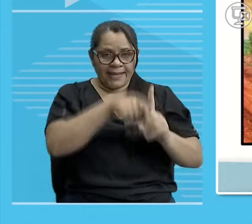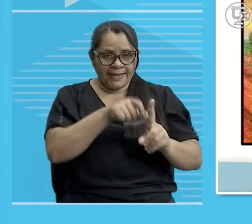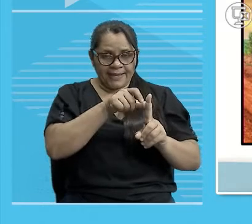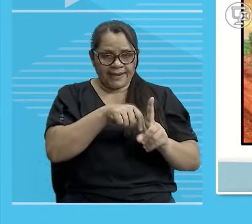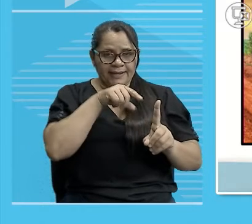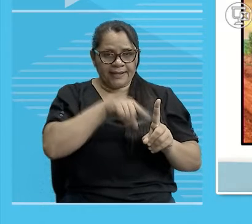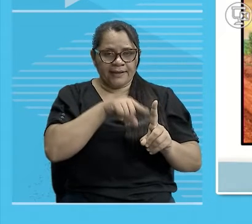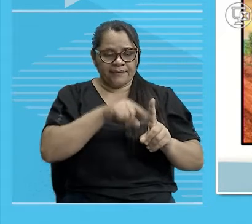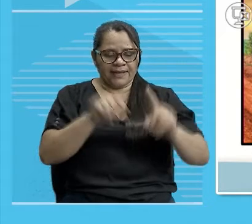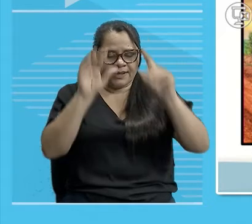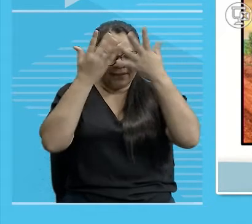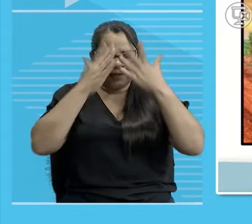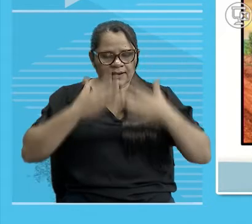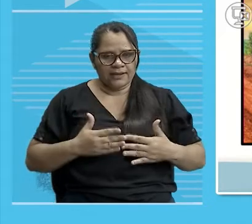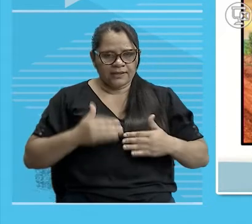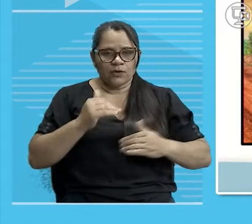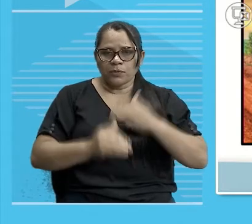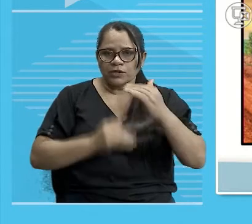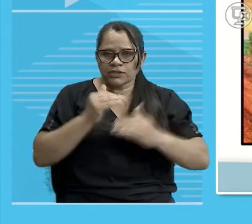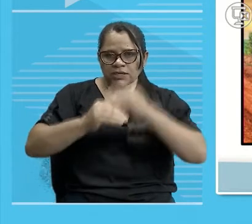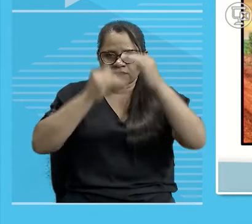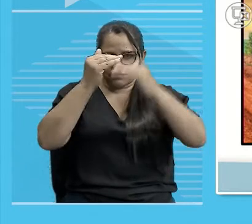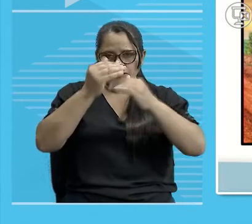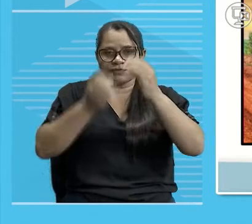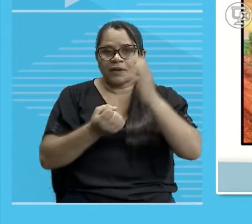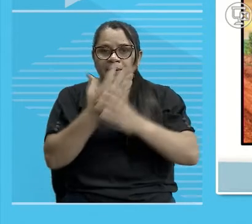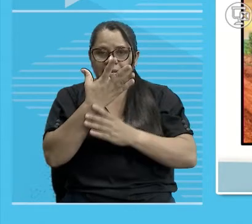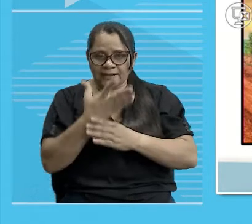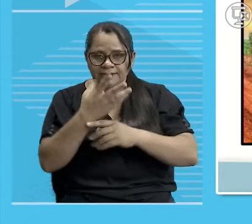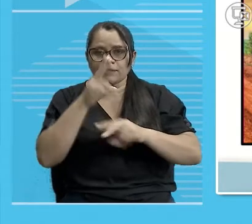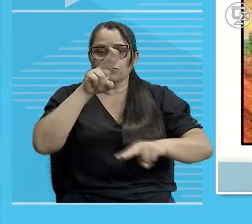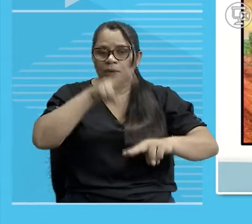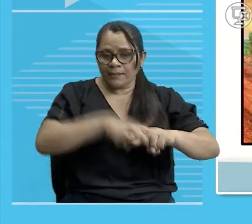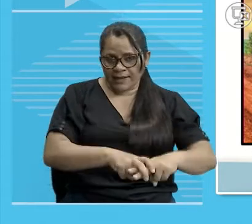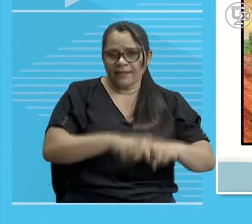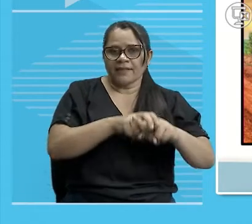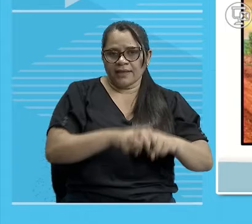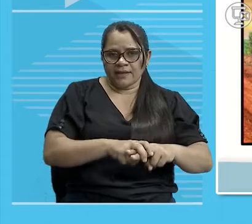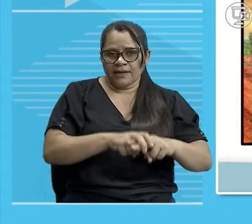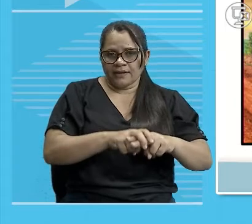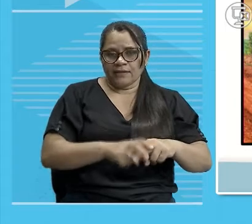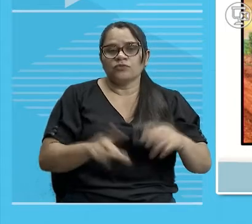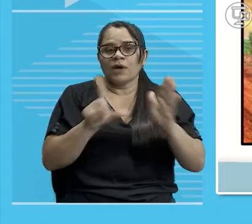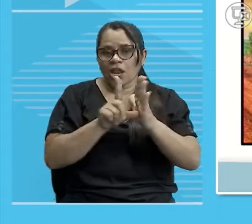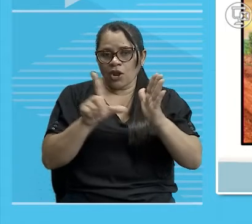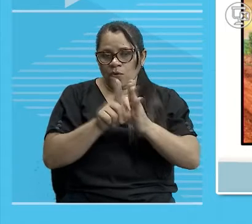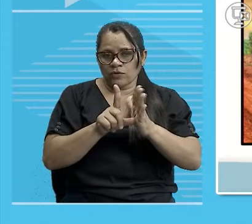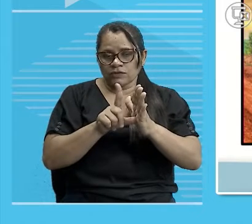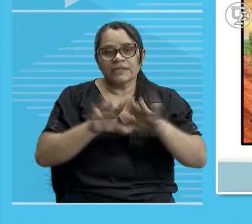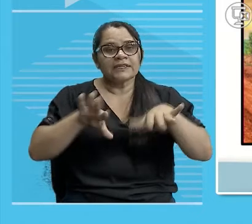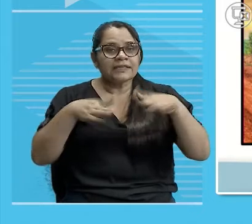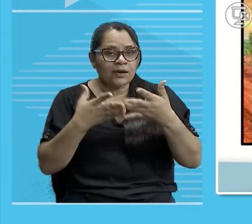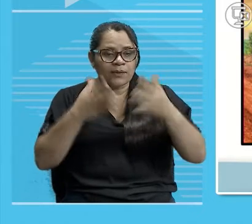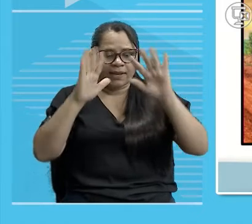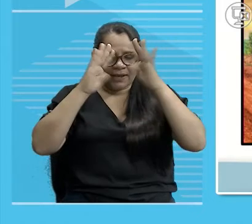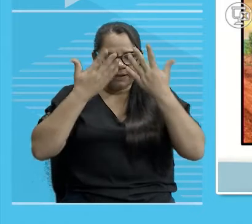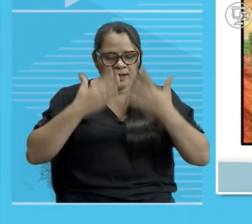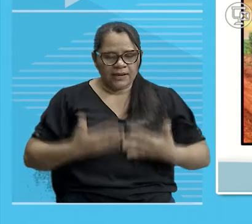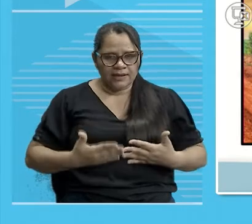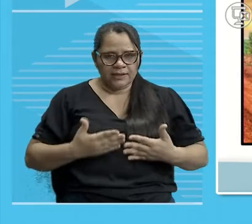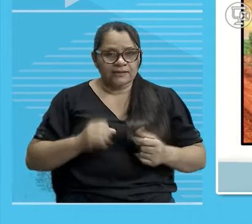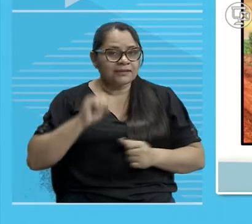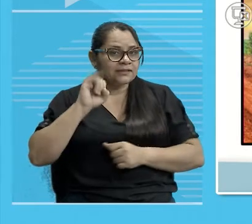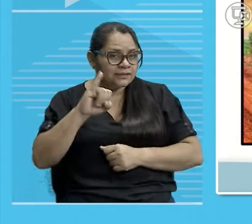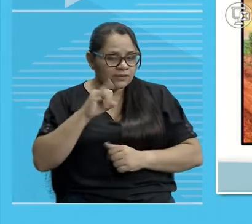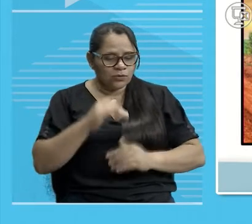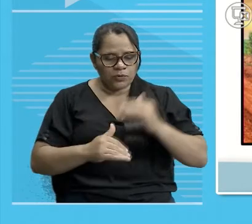processo de fabricação de uma cadeira e uma marcenaria e ele vai verificar se esse processo